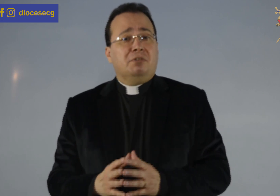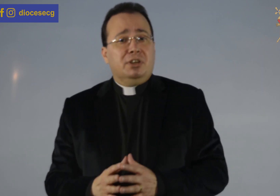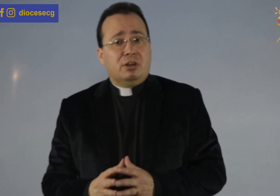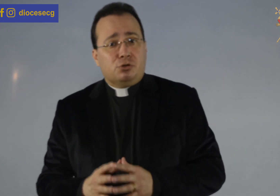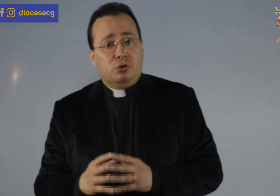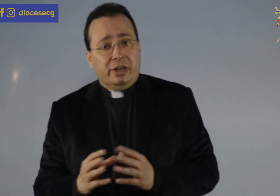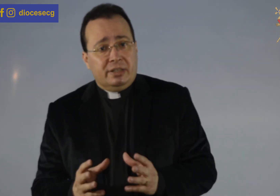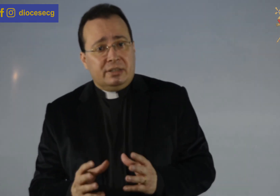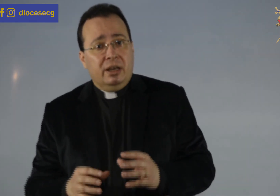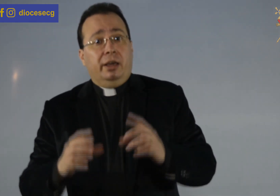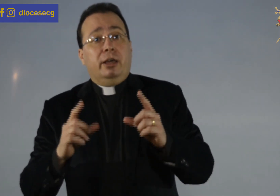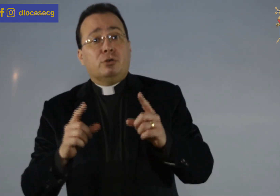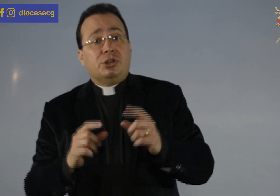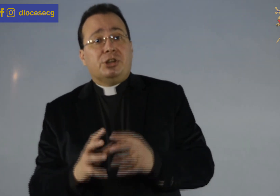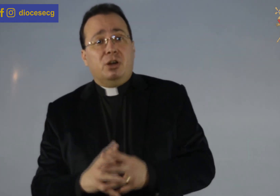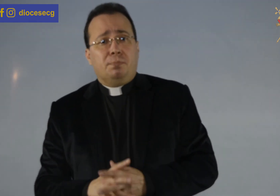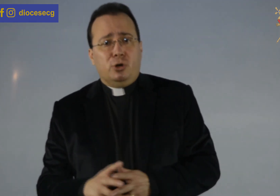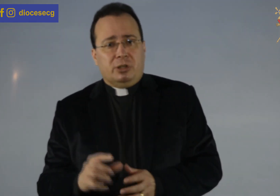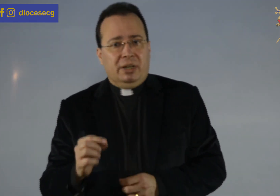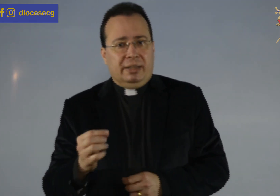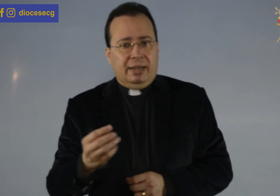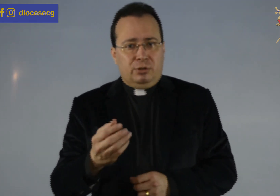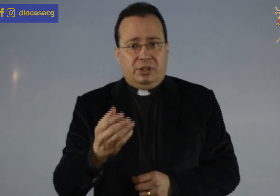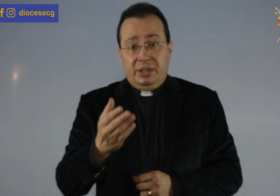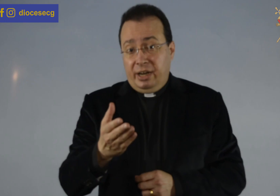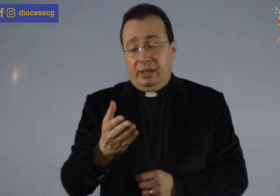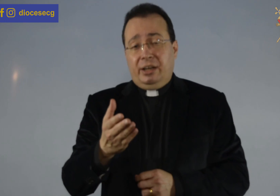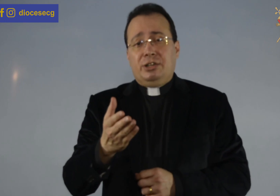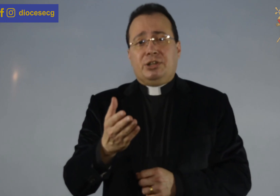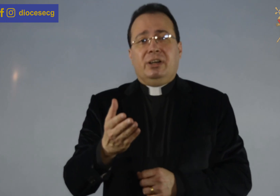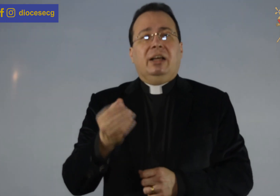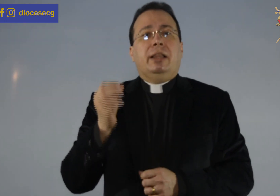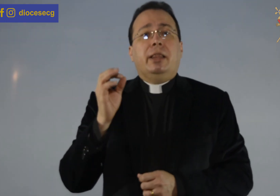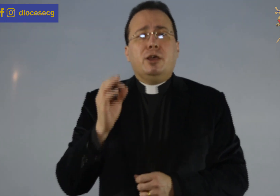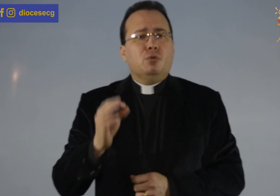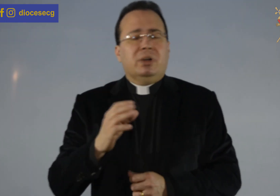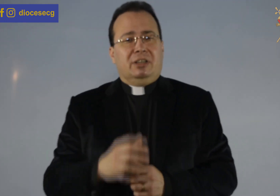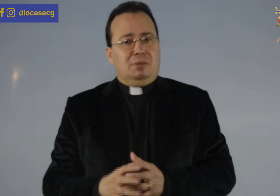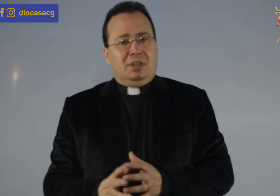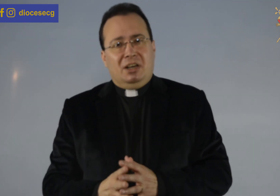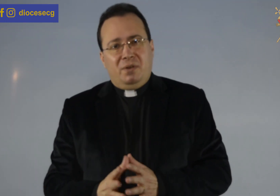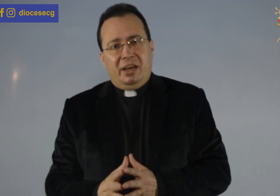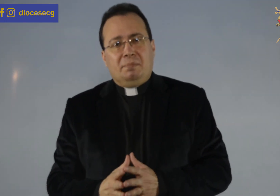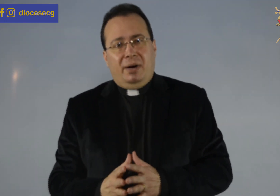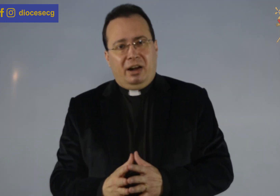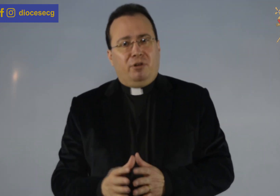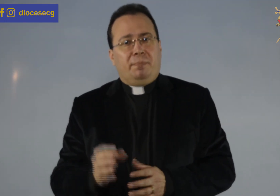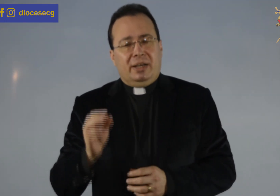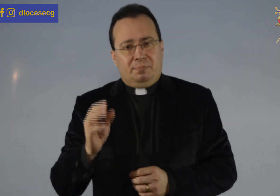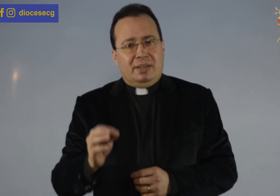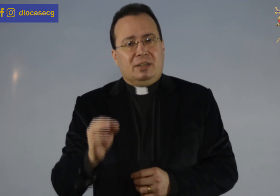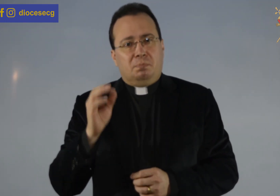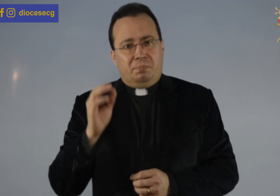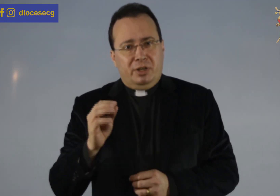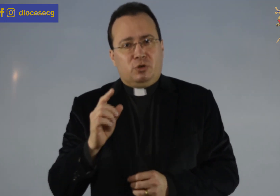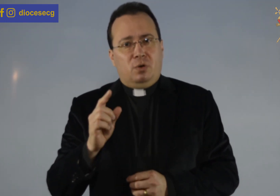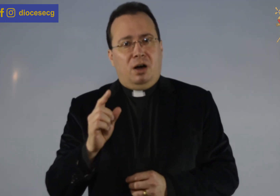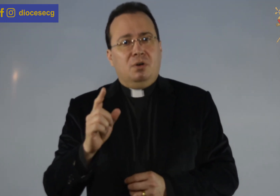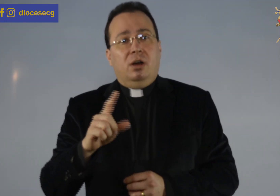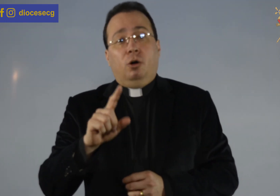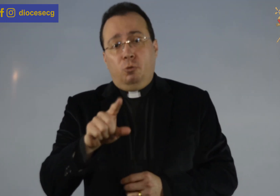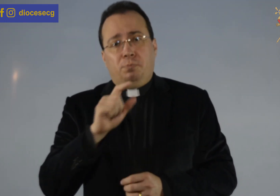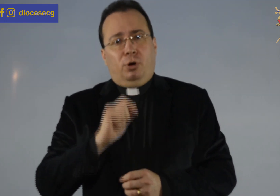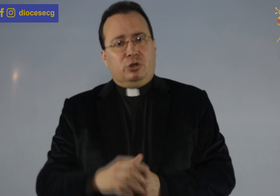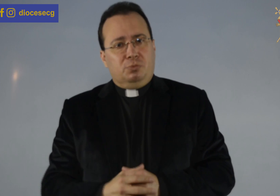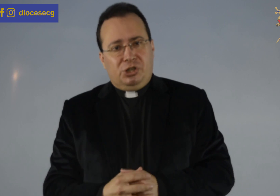reconhecido serviço aos doentes e aos que estão impossibilitados de ir à igreja, nenhuma transmissão é equiparável à participação